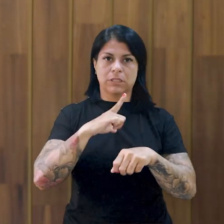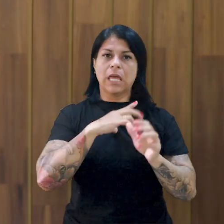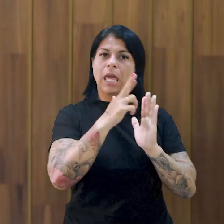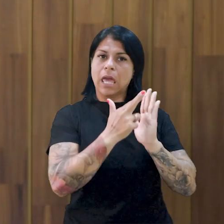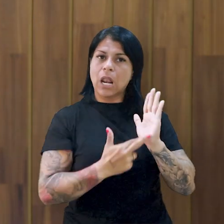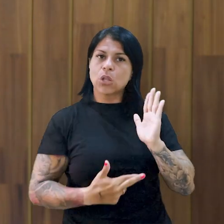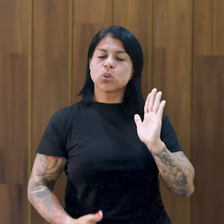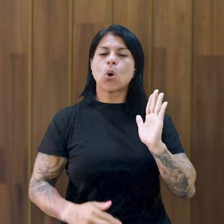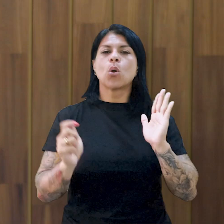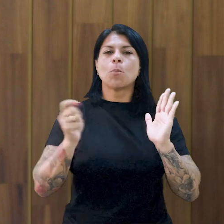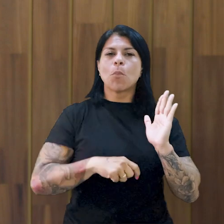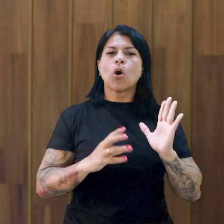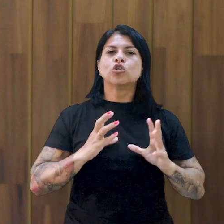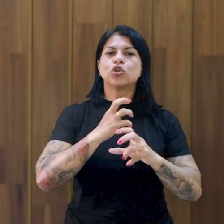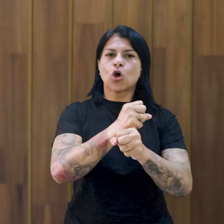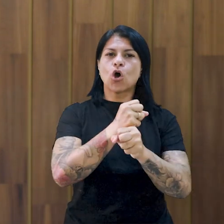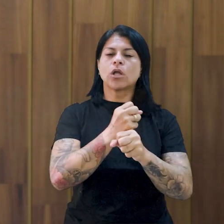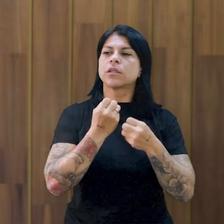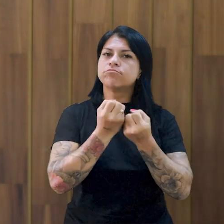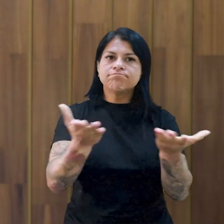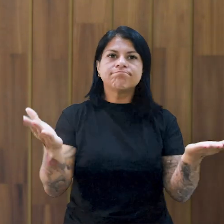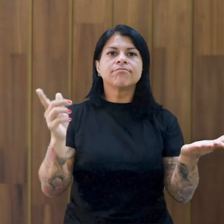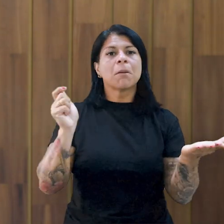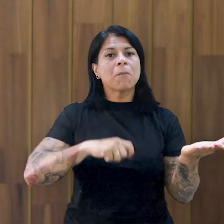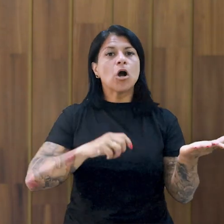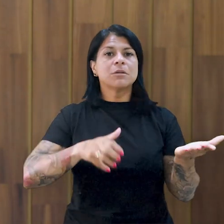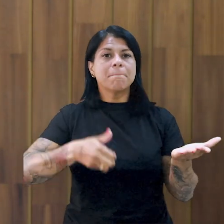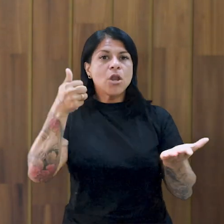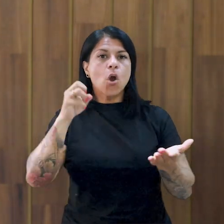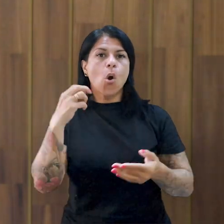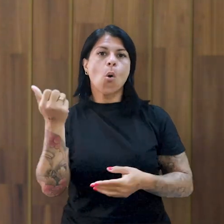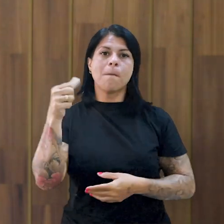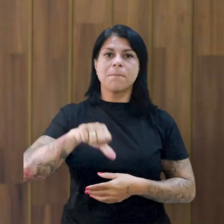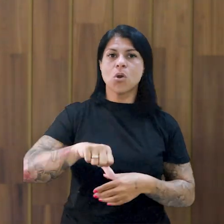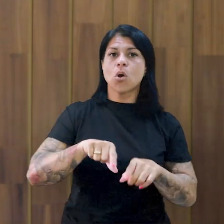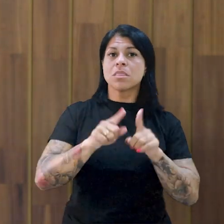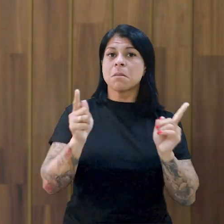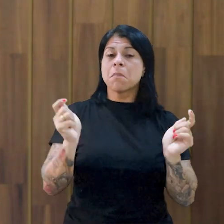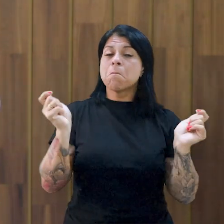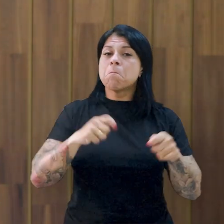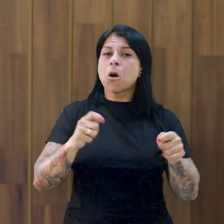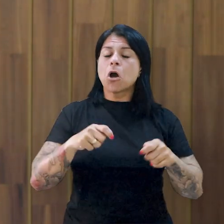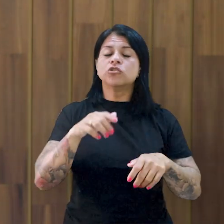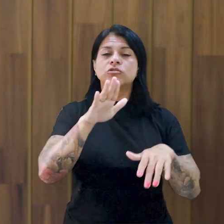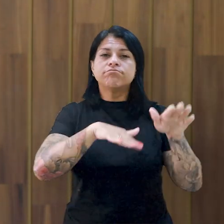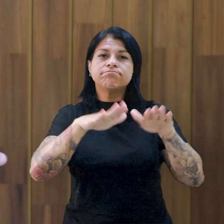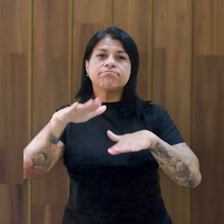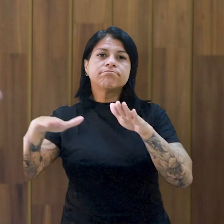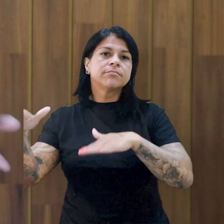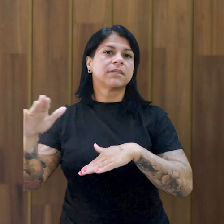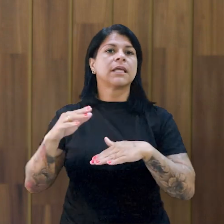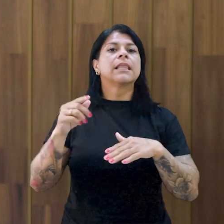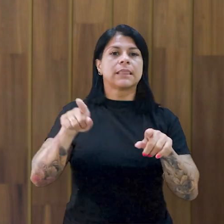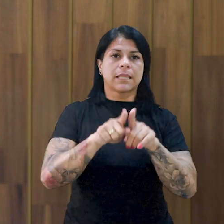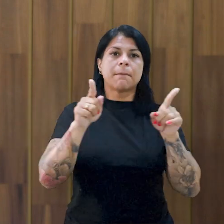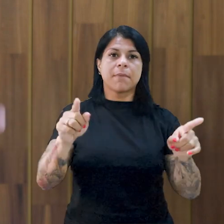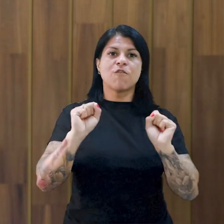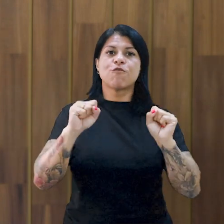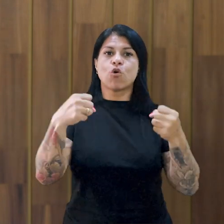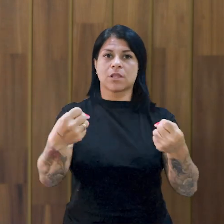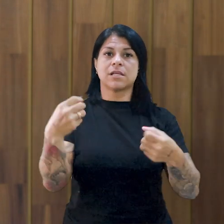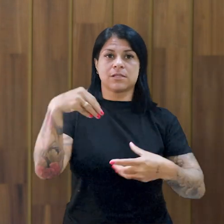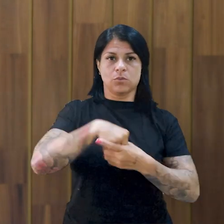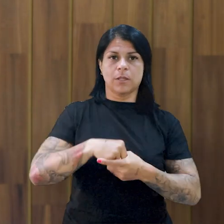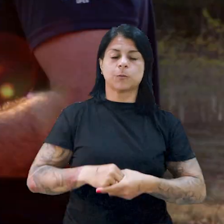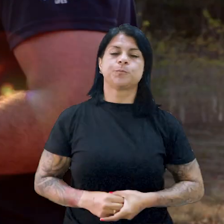relatório contendo todos os resultados e pontos que podem melhorar ou os pontos fortes que podem ser